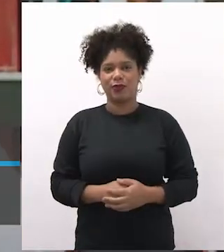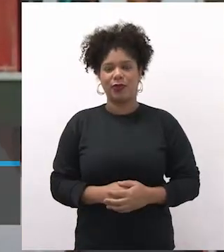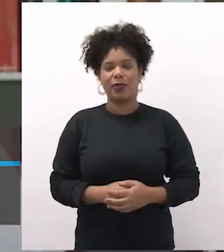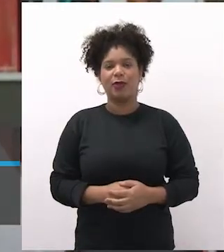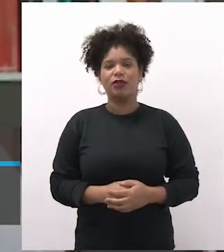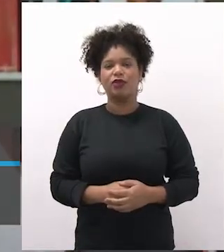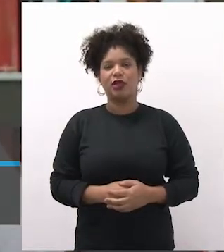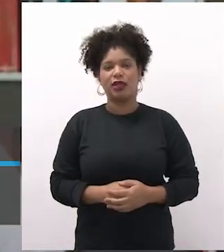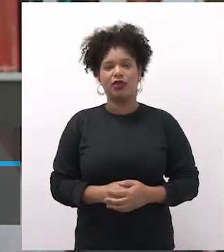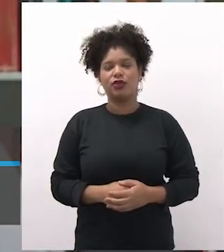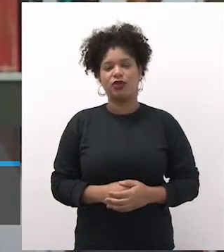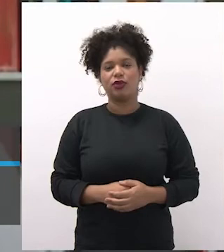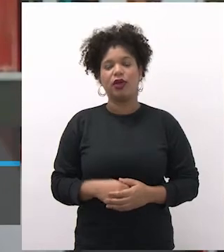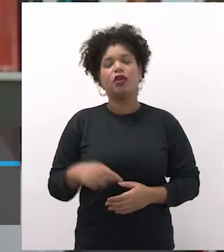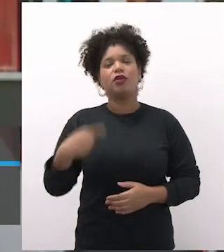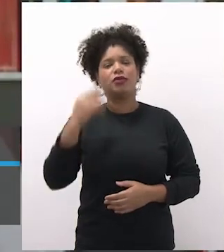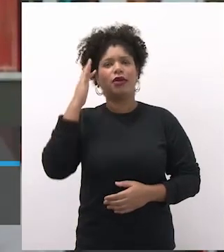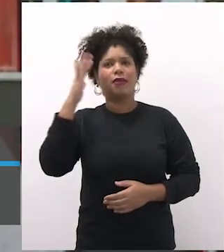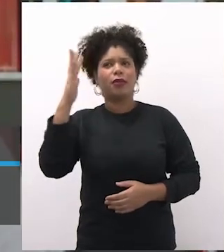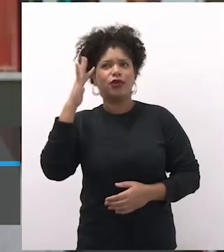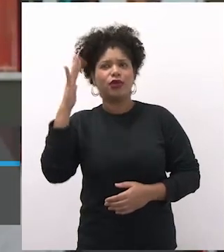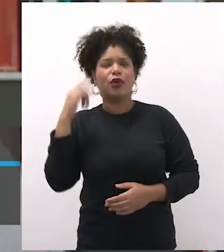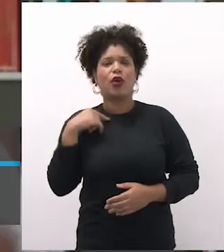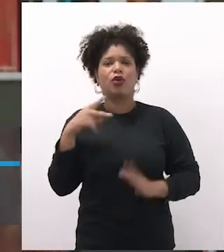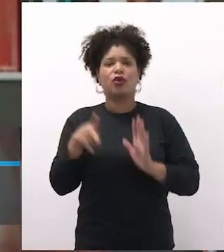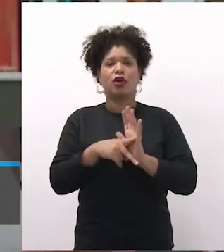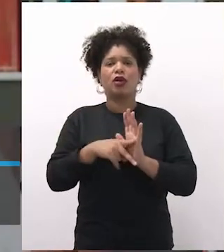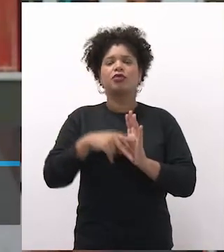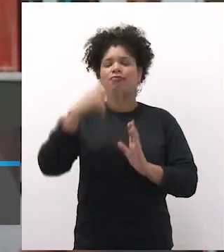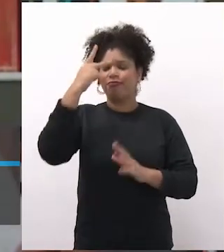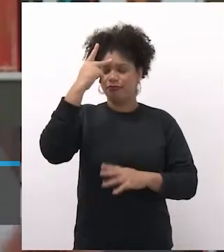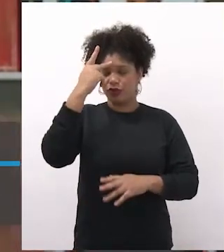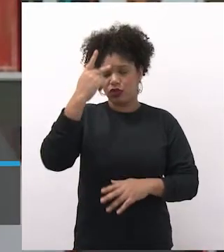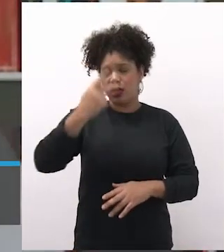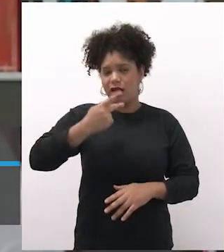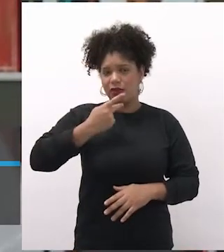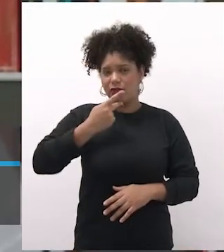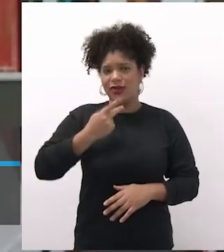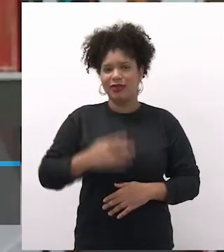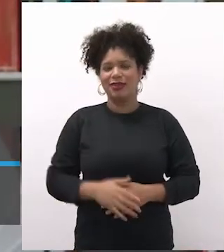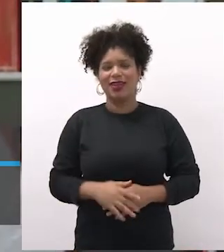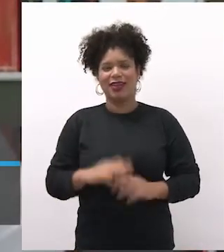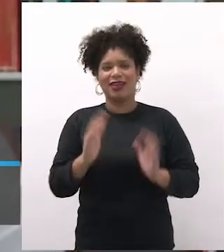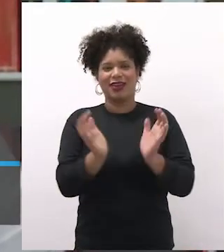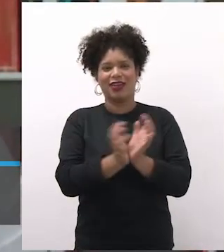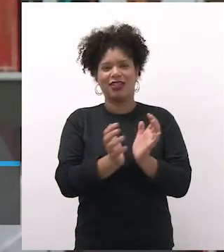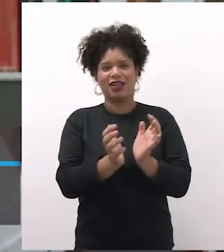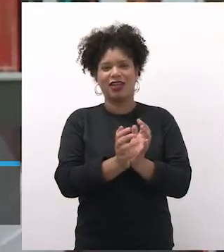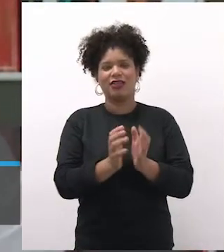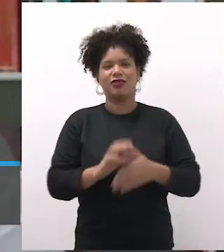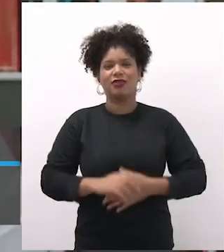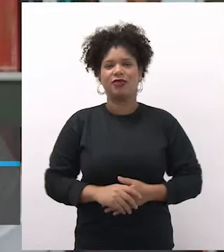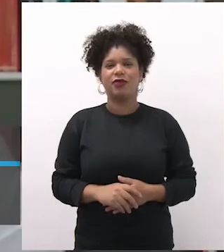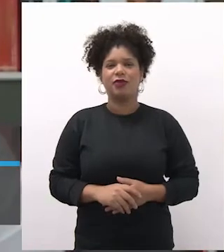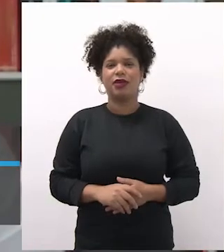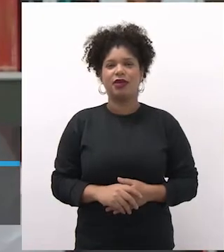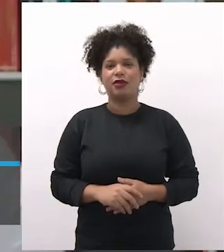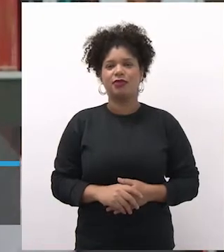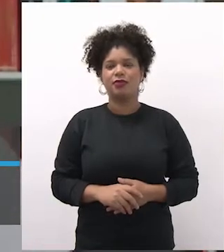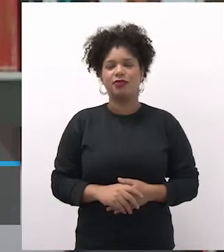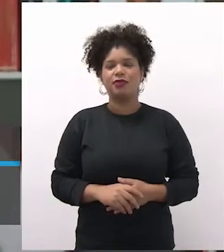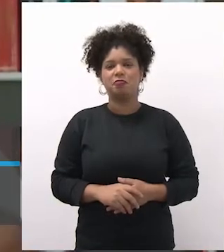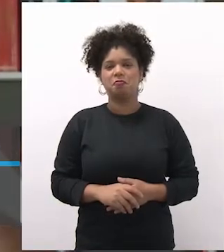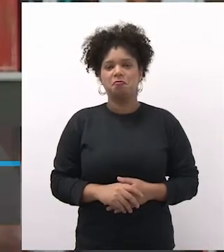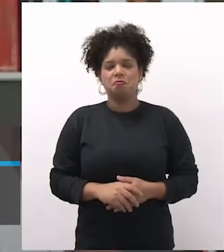na filosofia, no perfil do grupo. Então, a gente manteve essa ideia, essa lista de autores